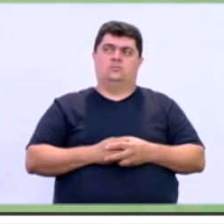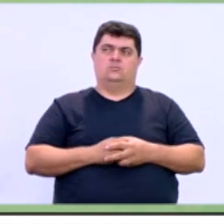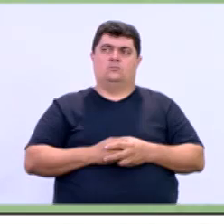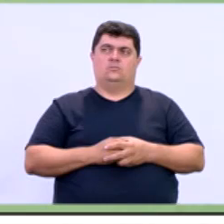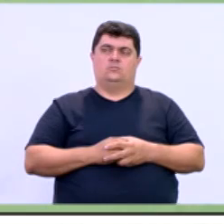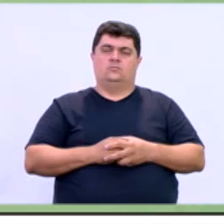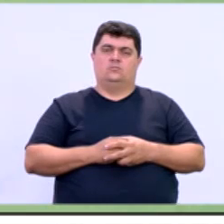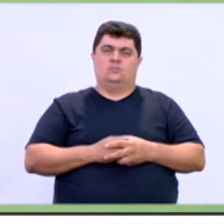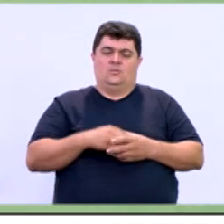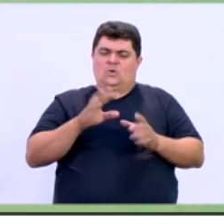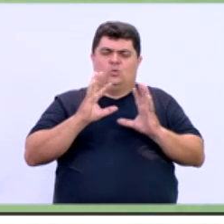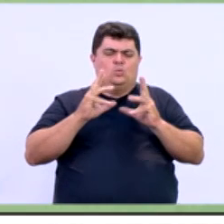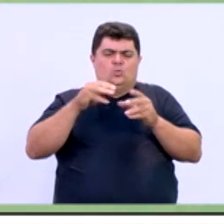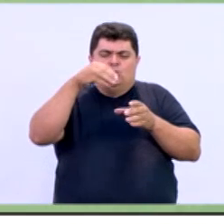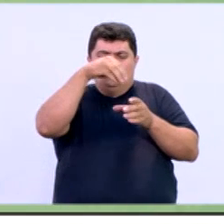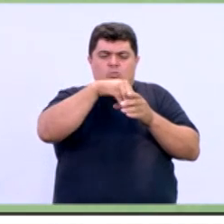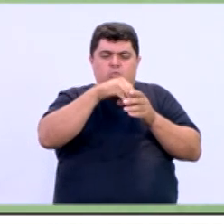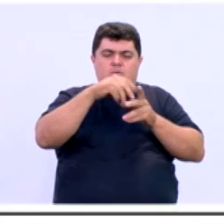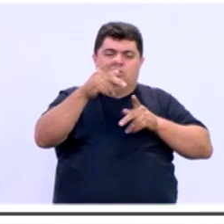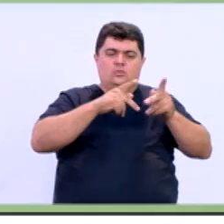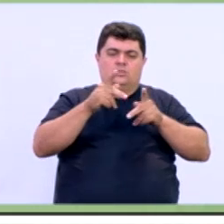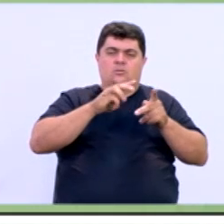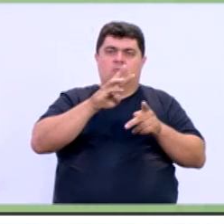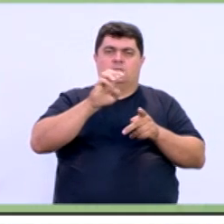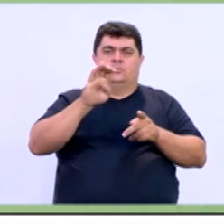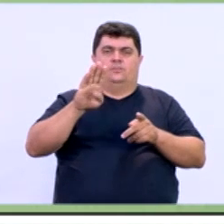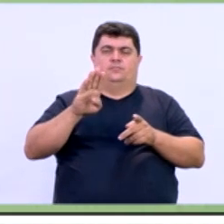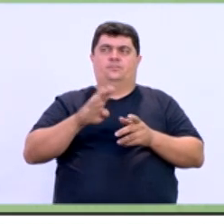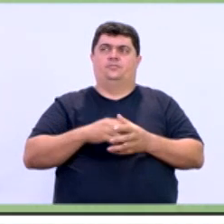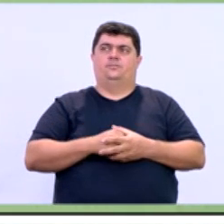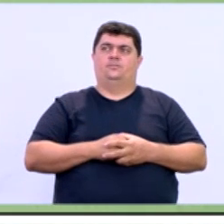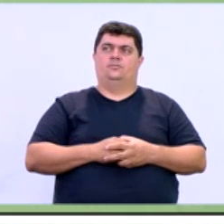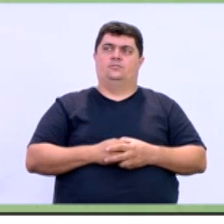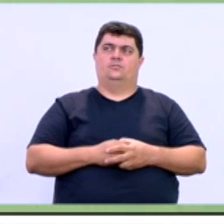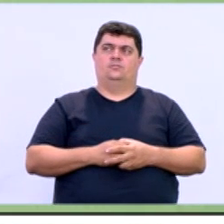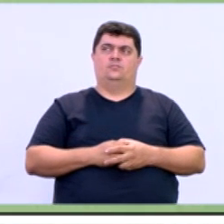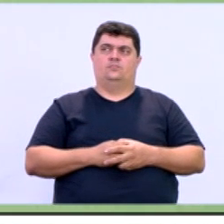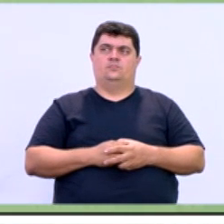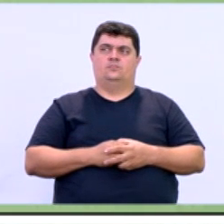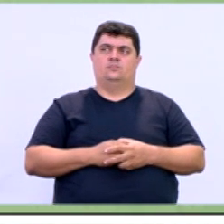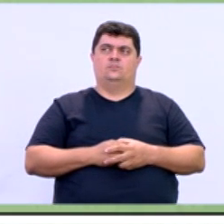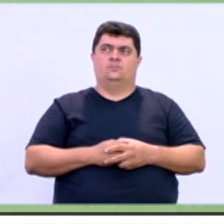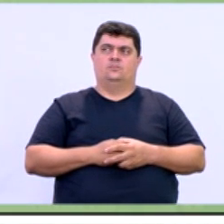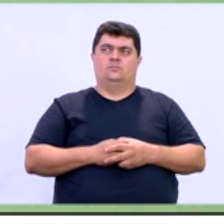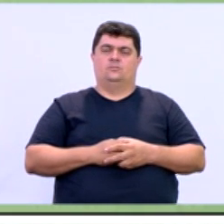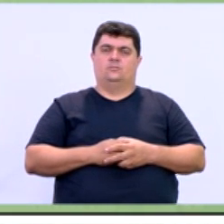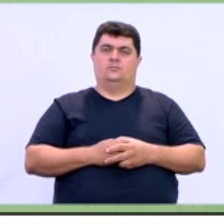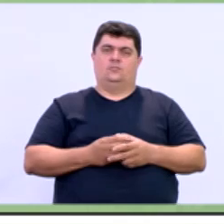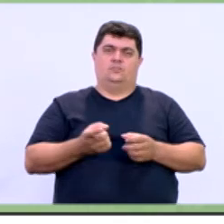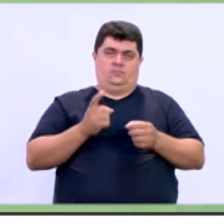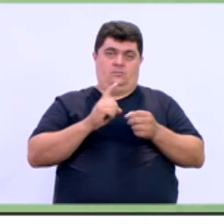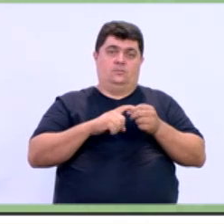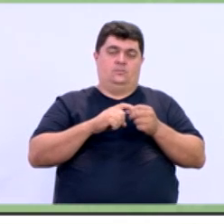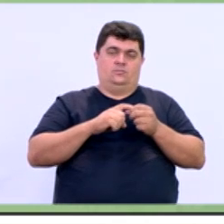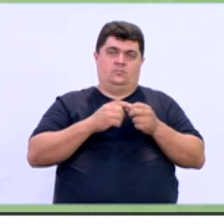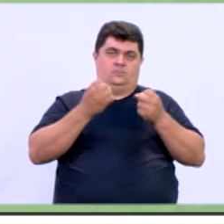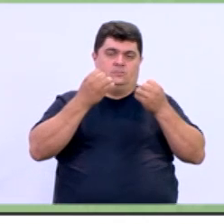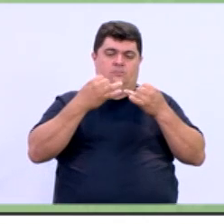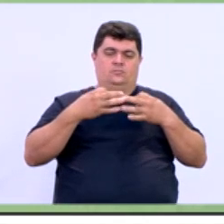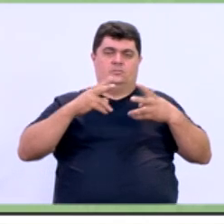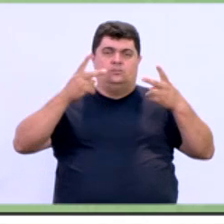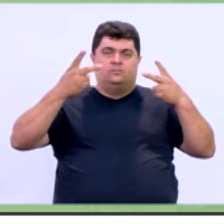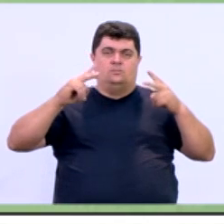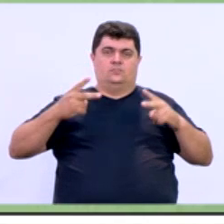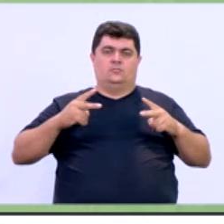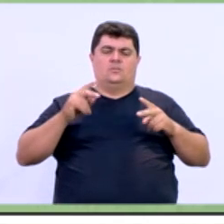CSS, em um projeto web. Tá, então voltamos às tags.